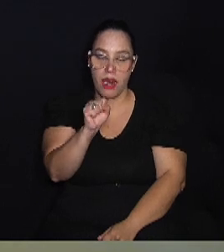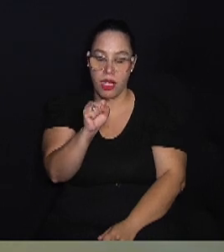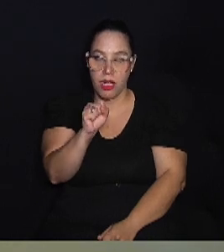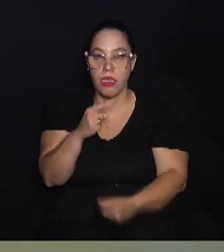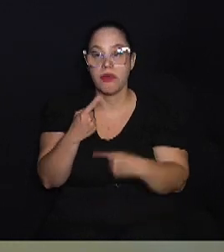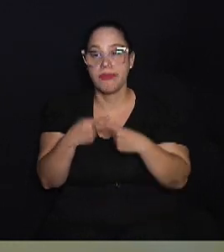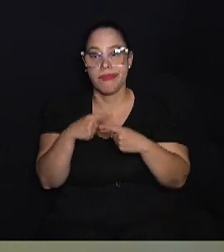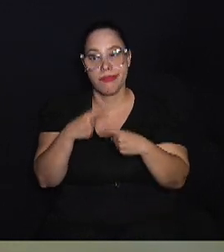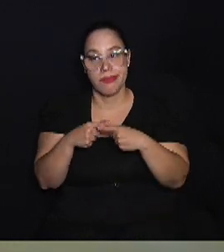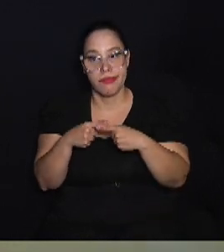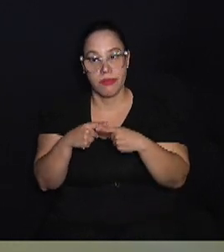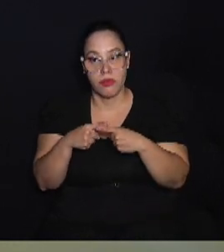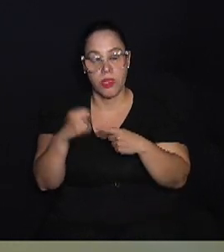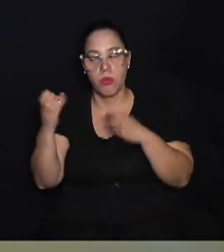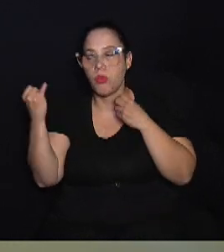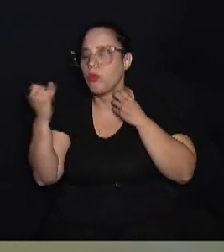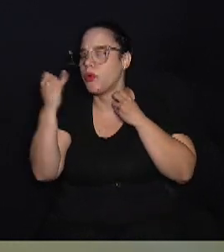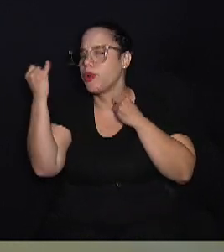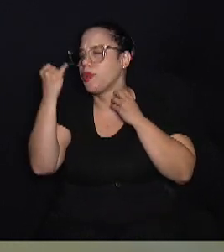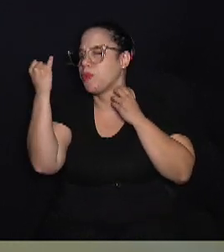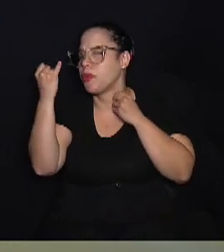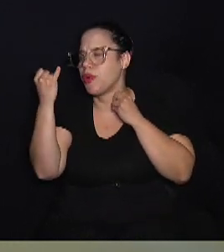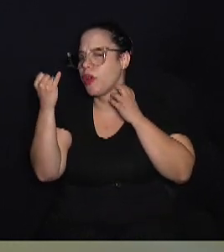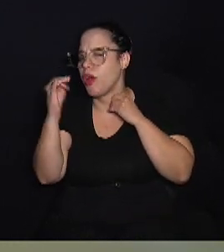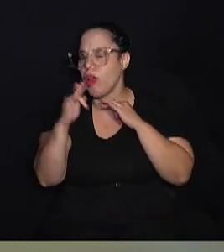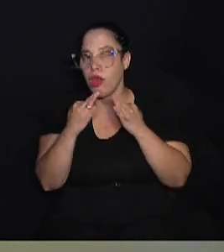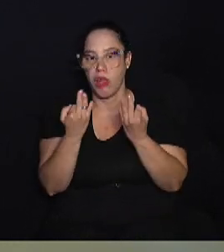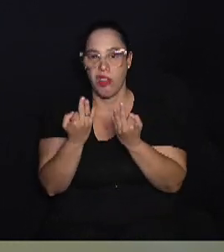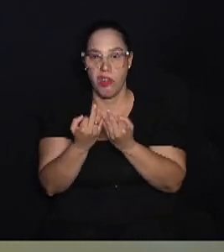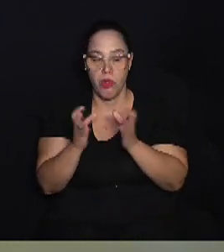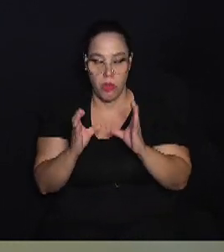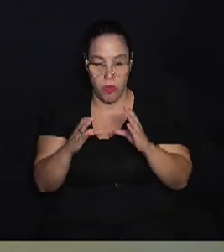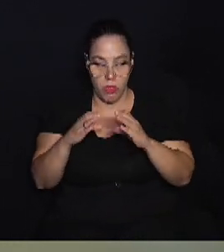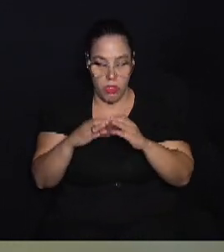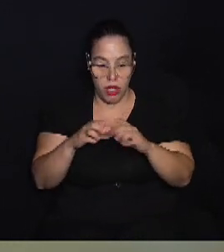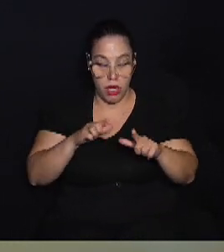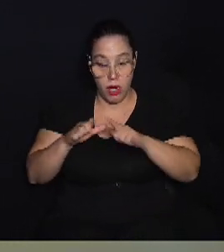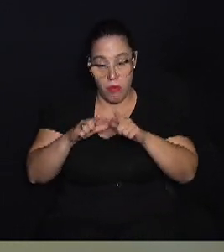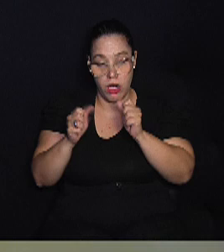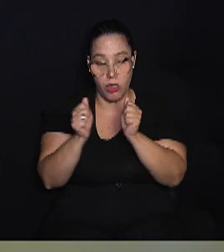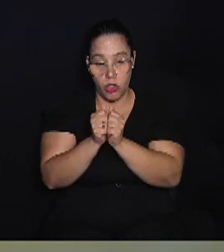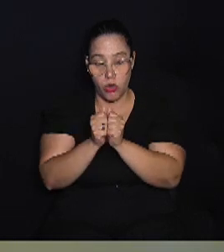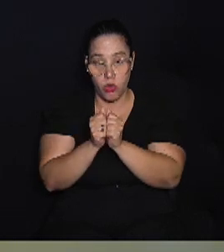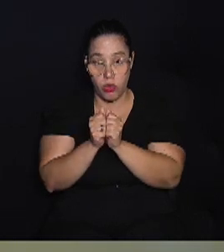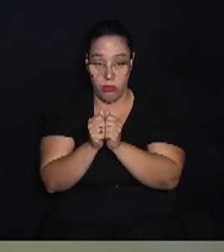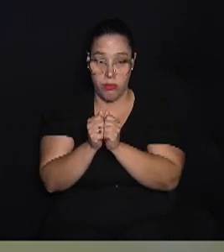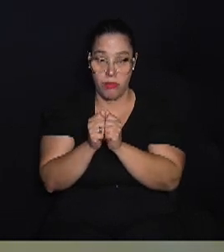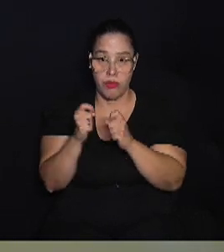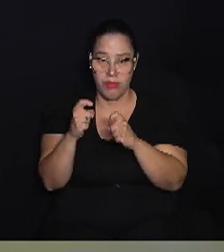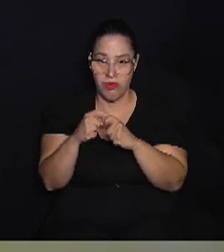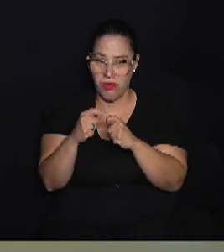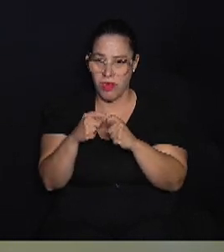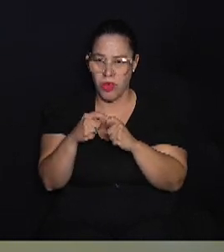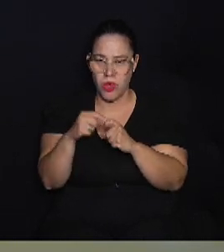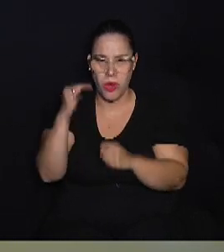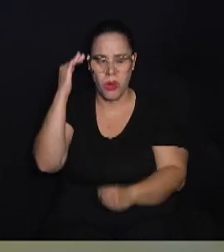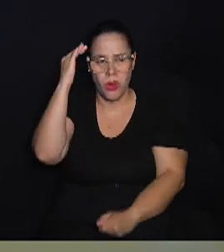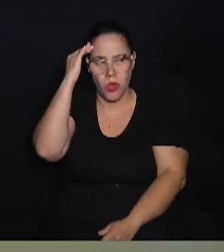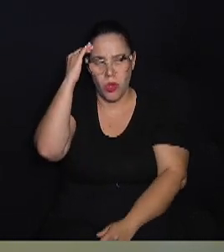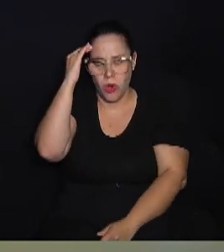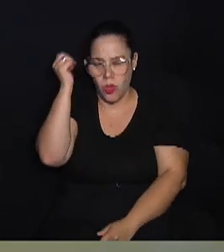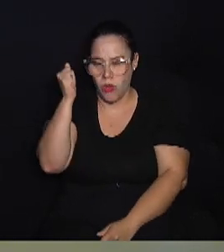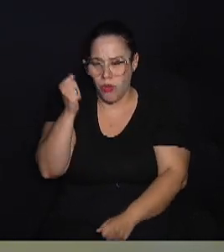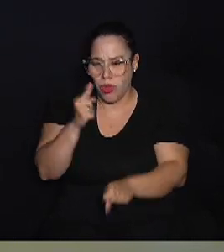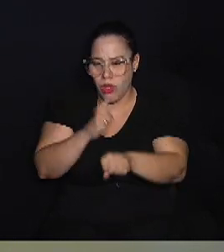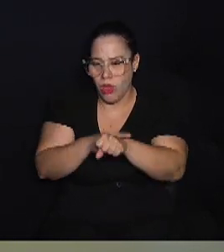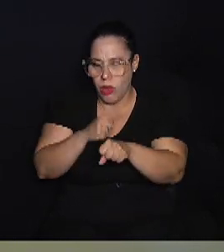Porque é muito importante que a família seja uma equipe que trabalhe com o médico. Que vai ter que entender do tempo e